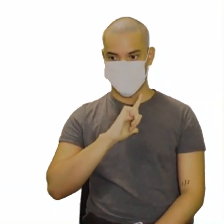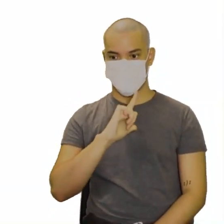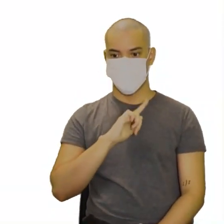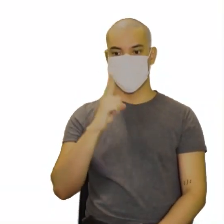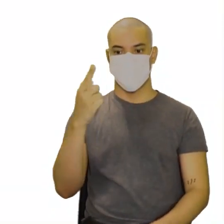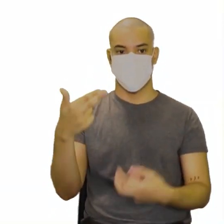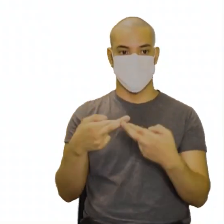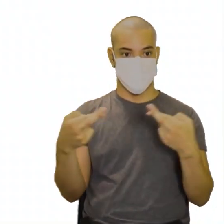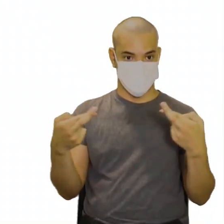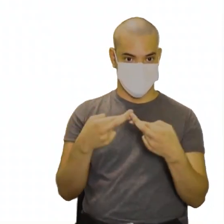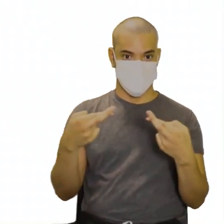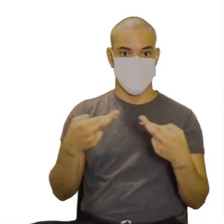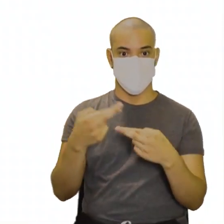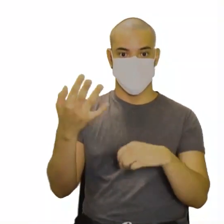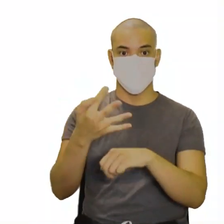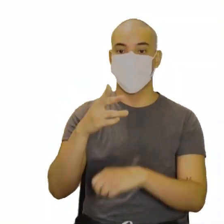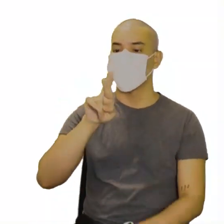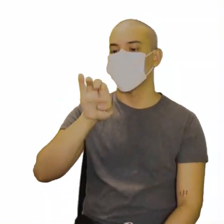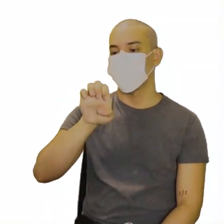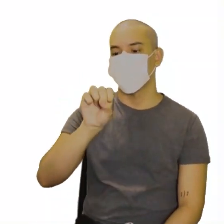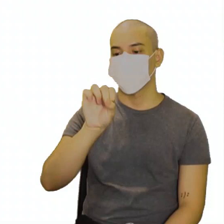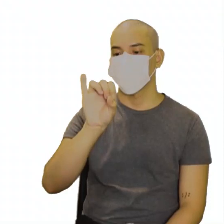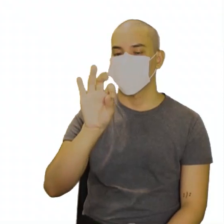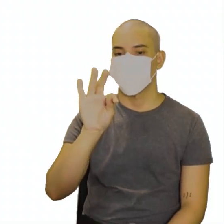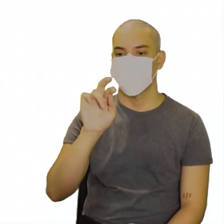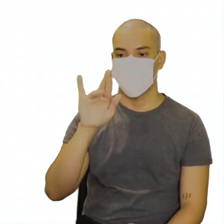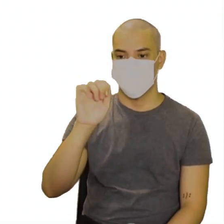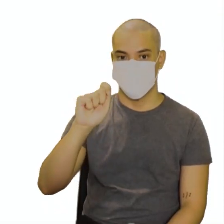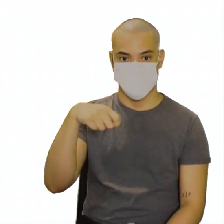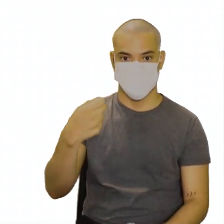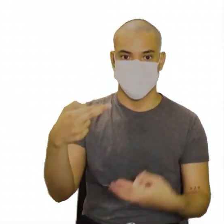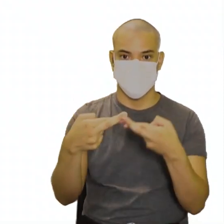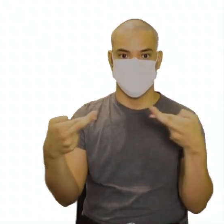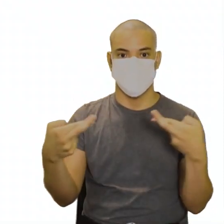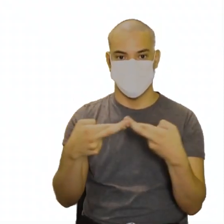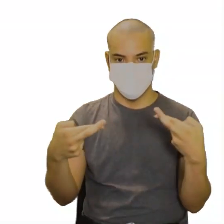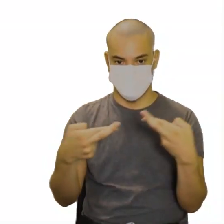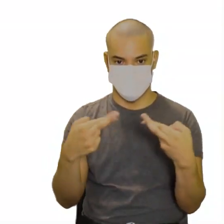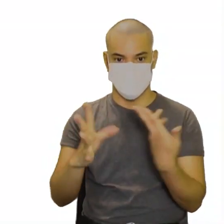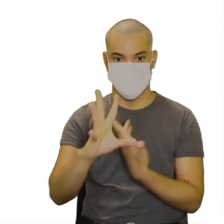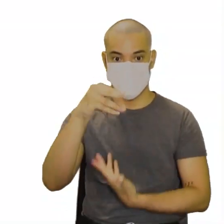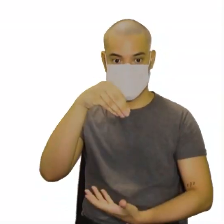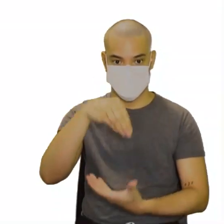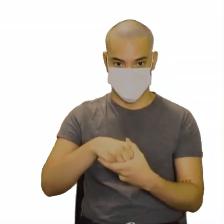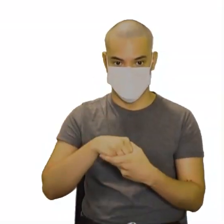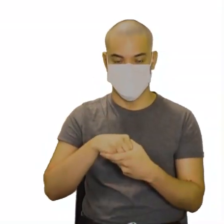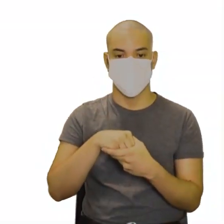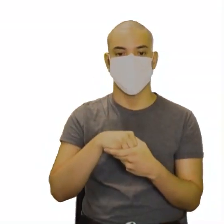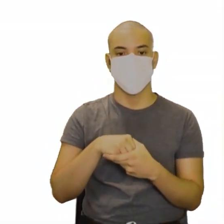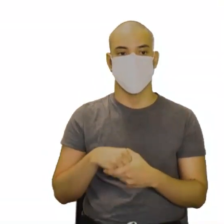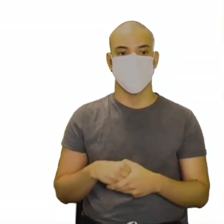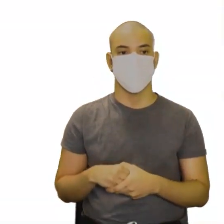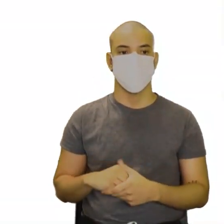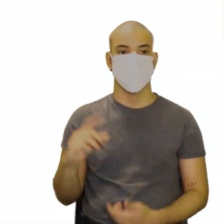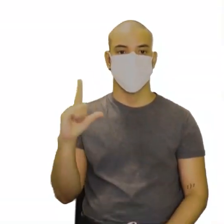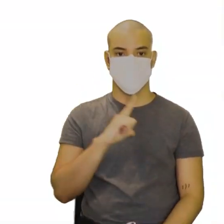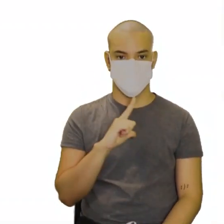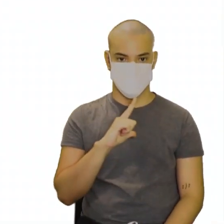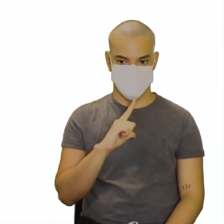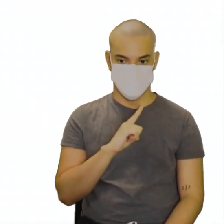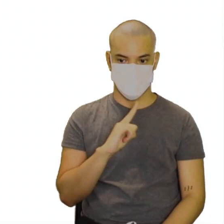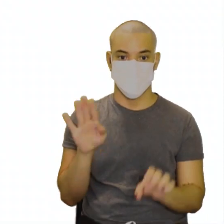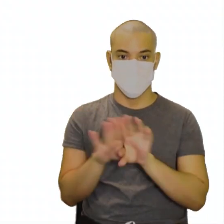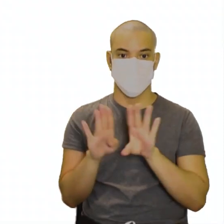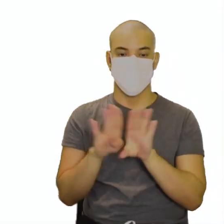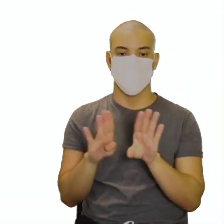uma resistência de 4 ohms. Nós temos uma resistência de 2 ohms.